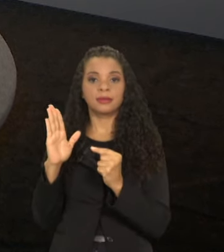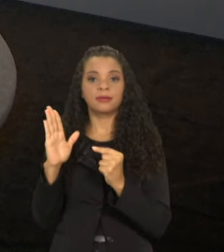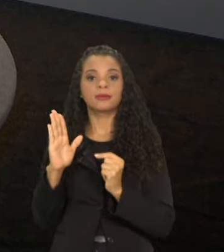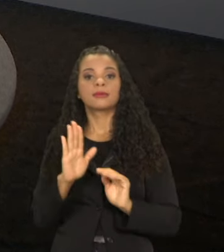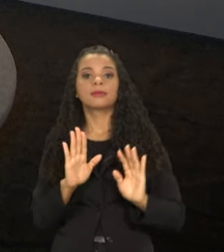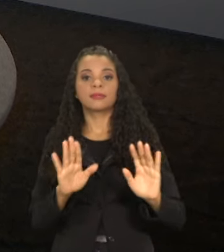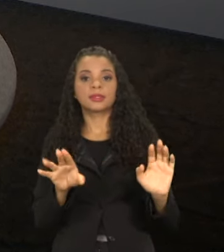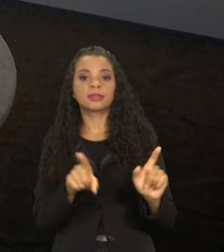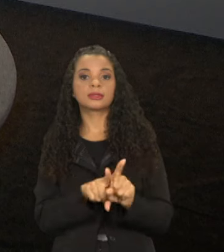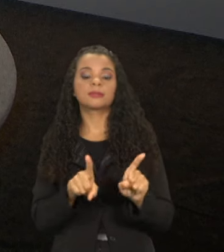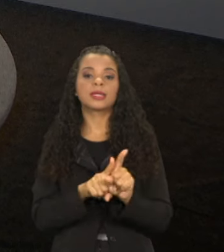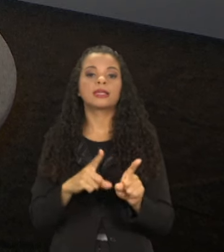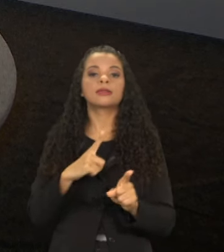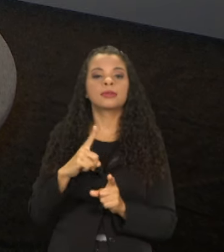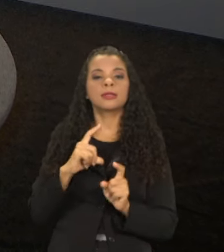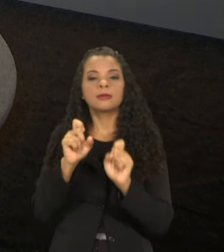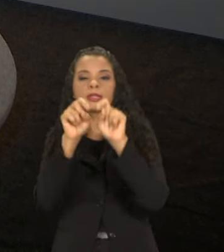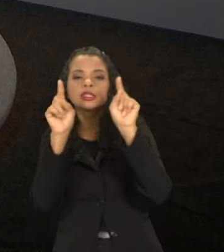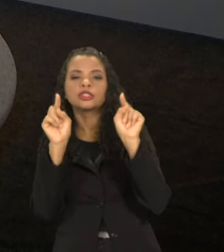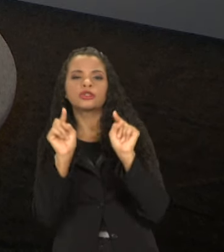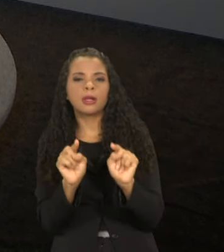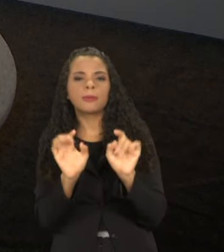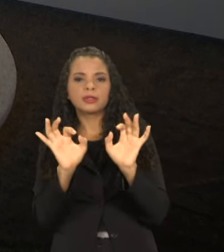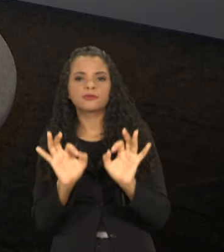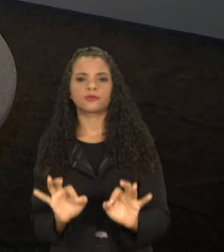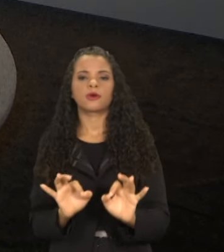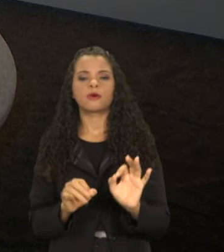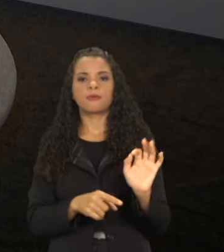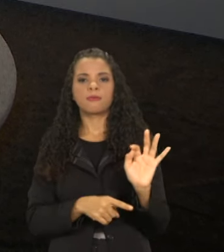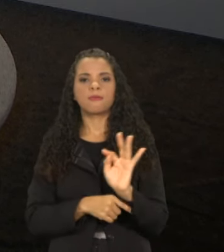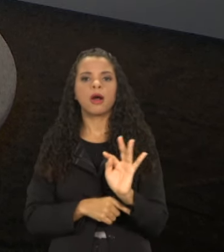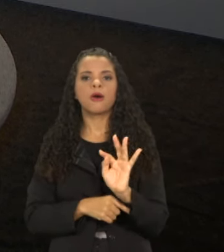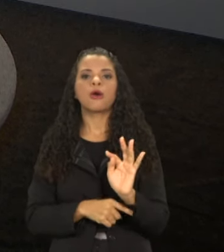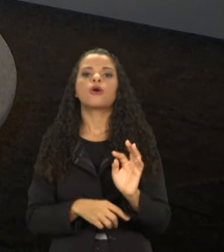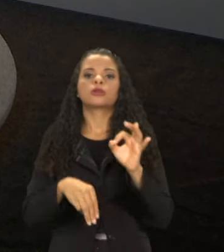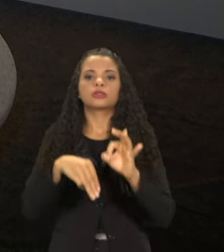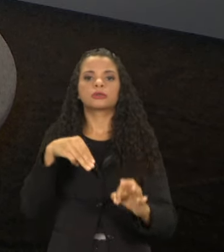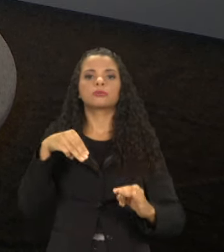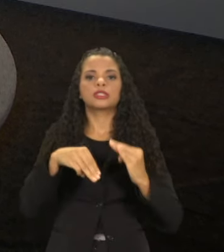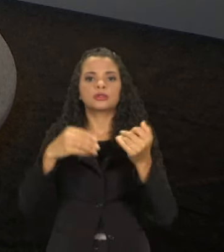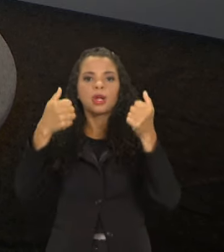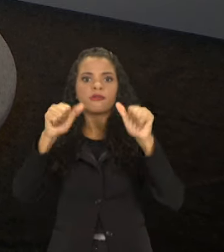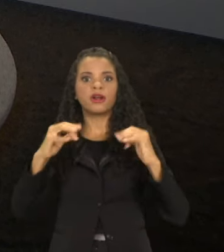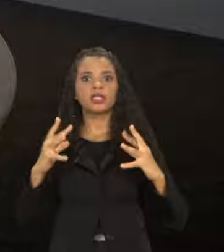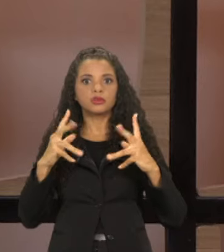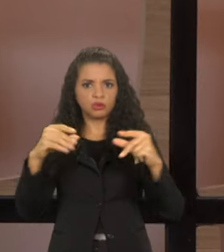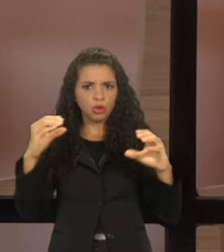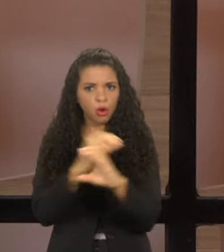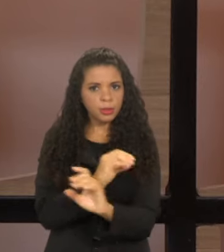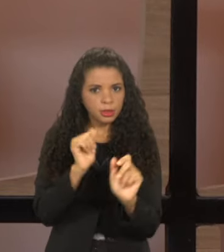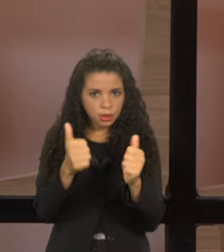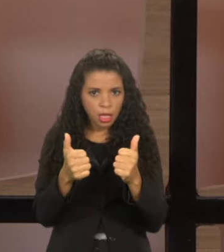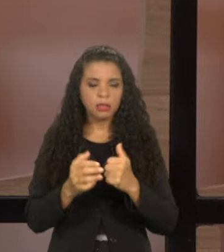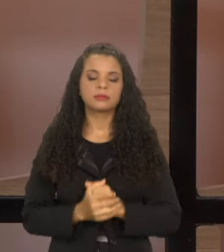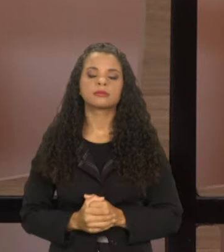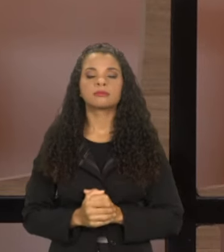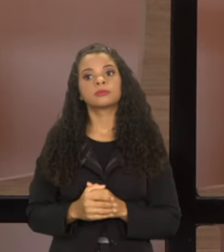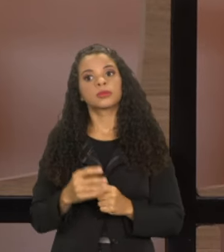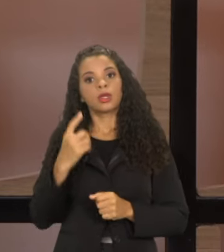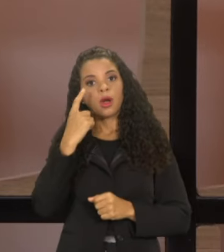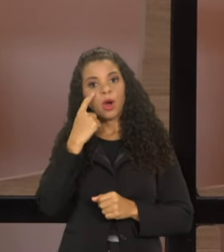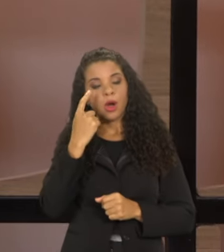um questionamento formal. Os ministros analisam tudo de forma única, né? Veja, vamos lá, Flávia. É importante